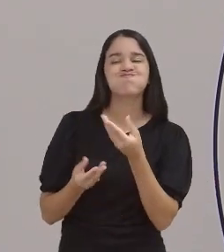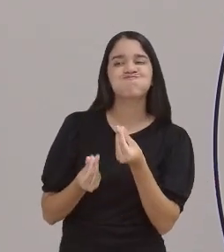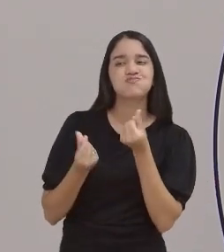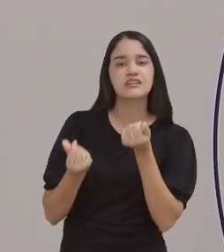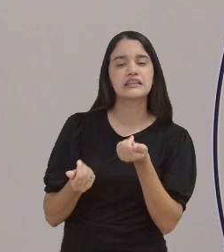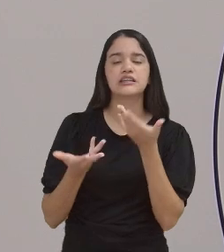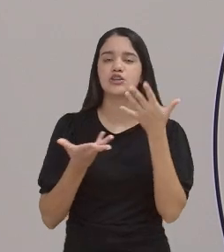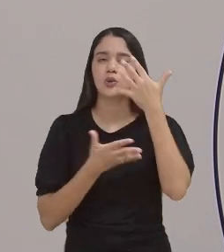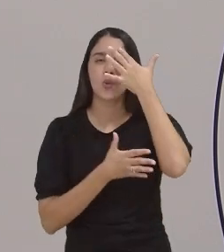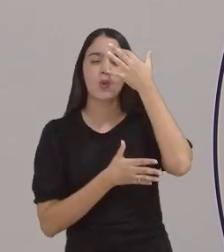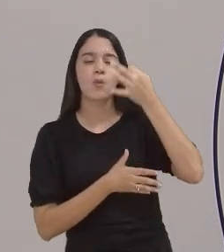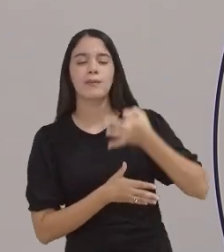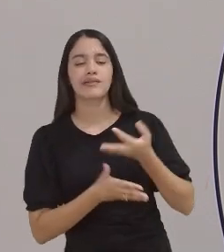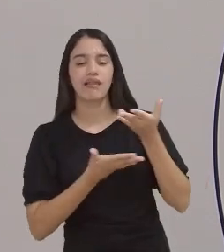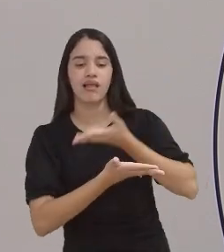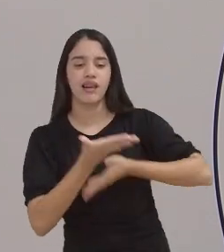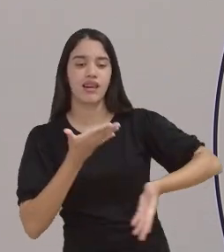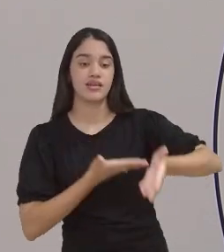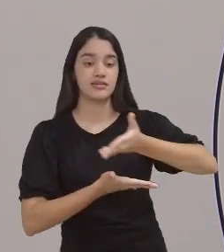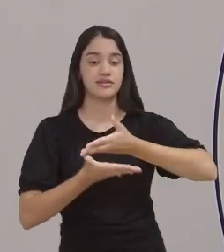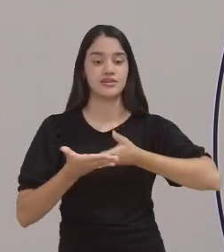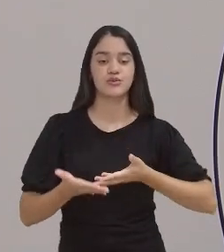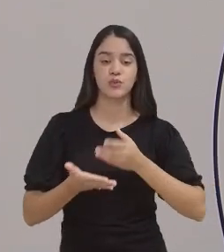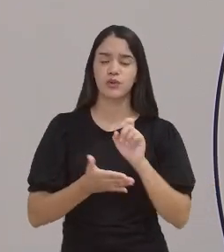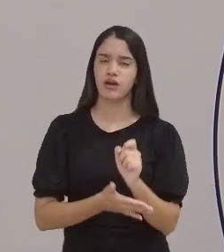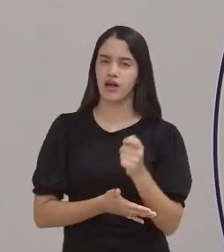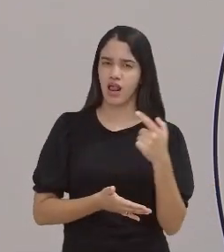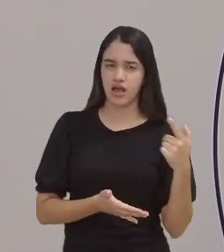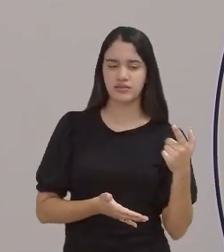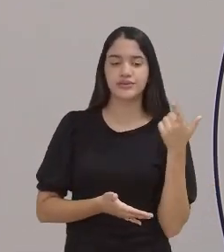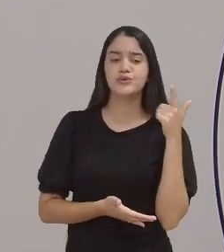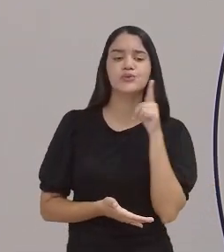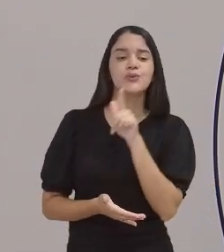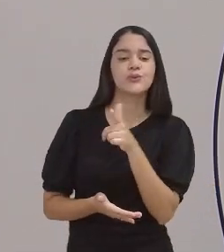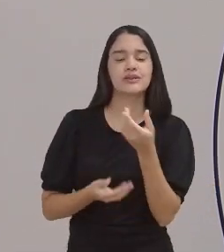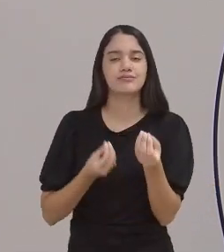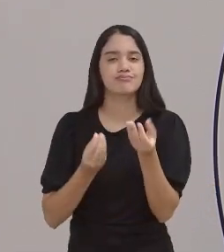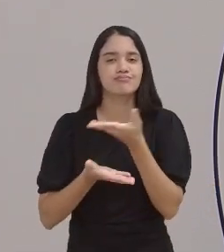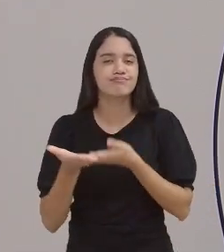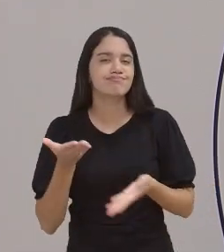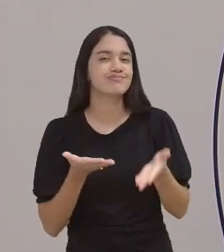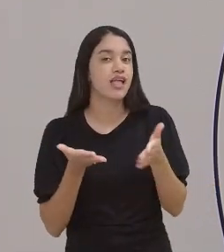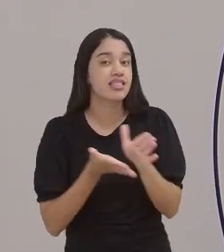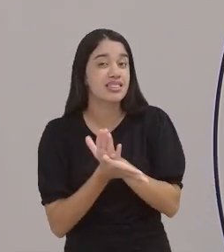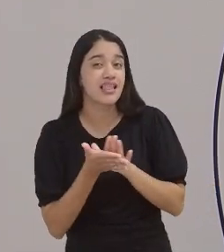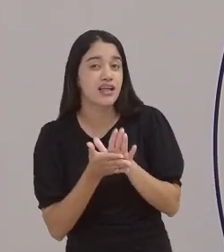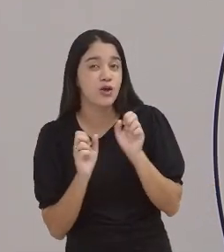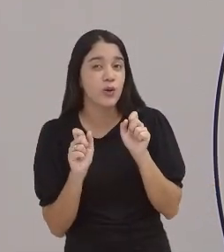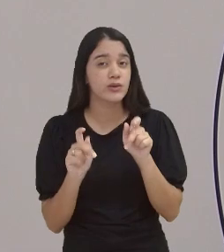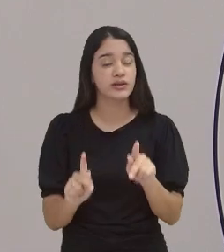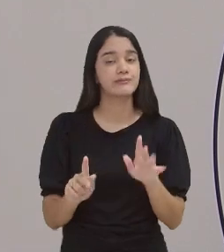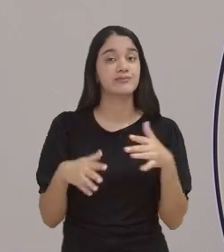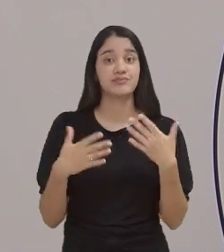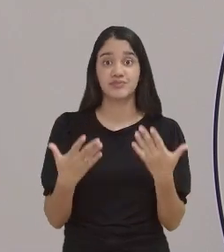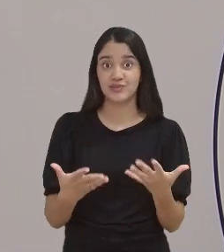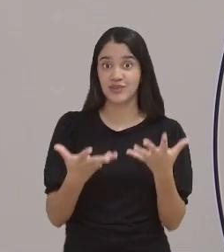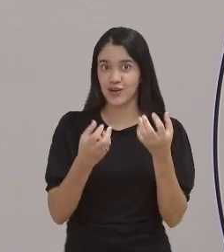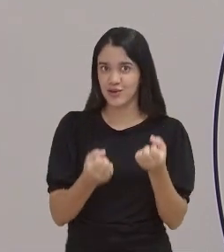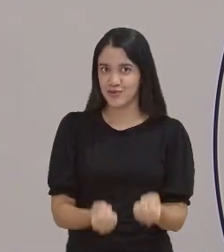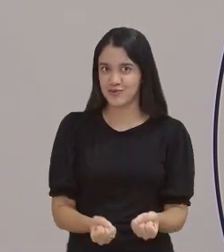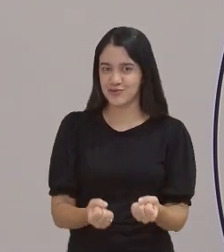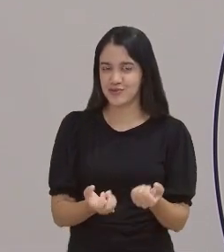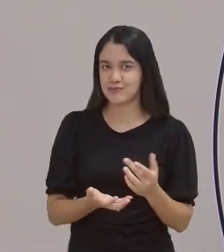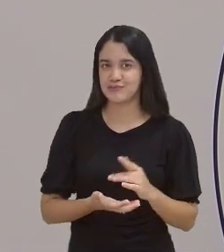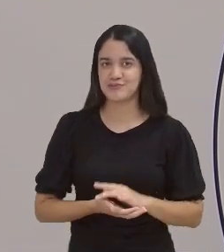o que são essas relações, é óbvio que a gente não consegue estabelecer relação nenhuma, ok? Então,